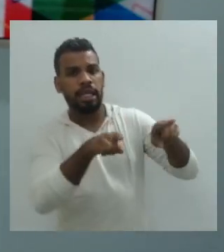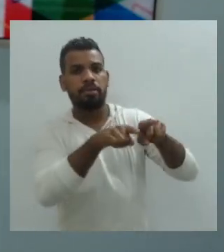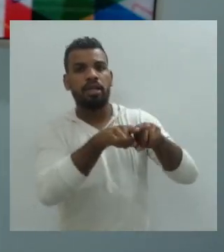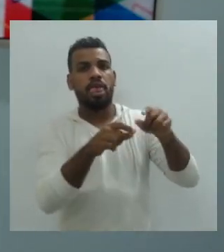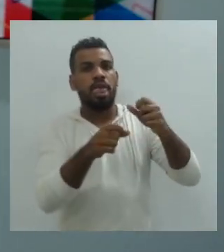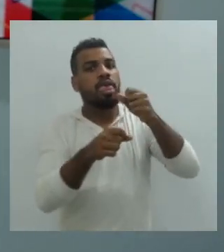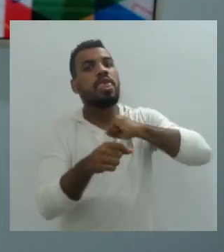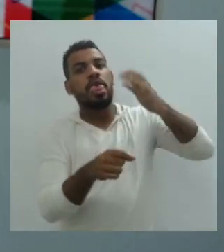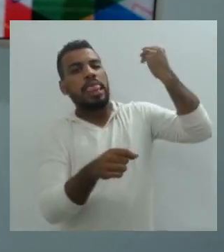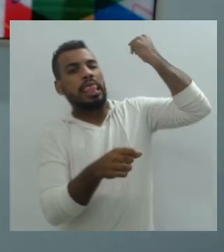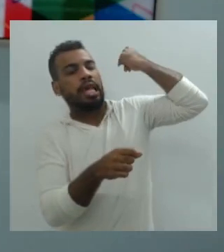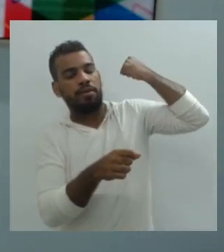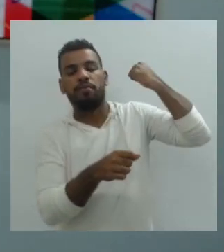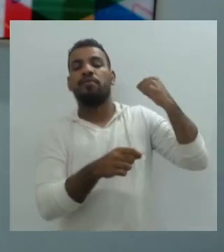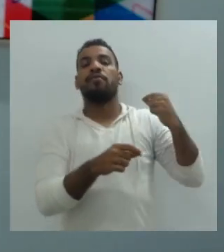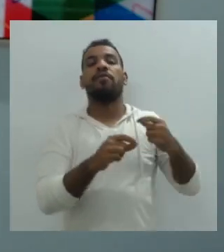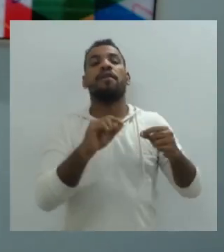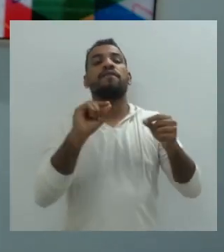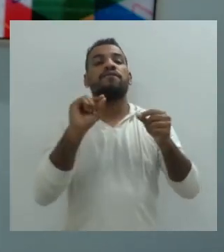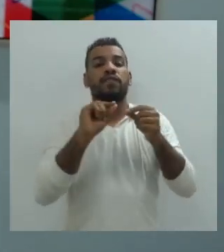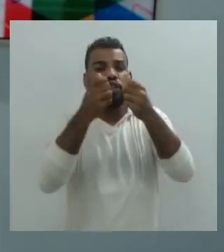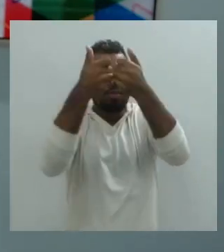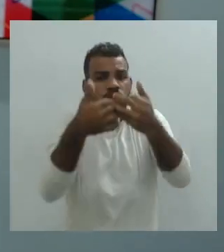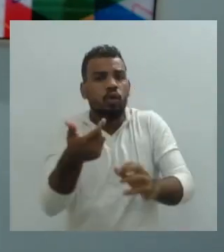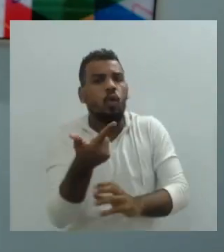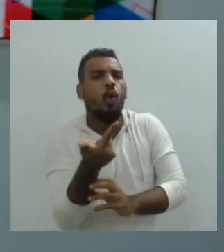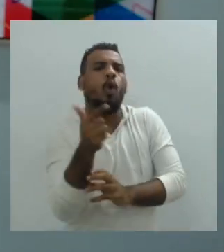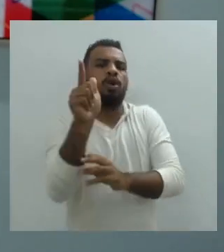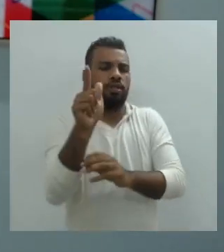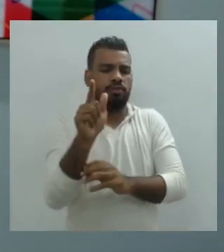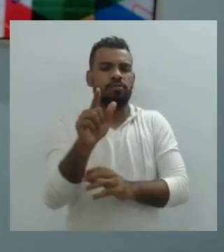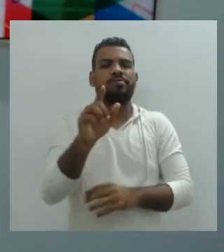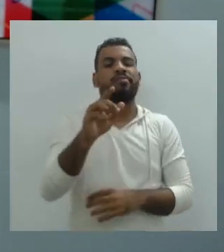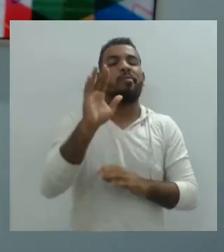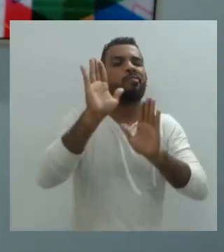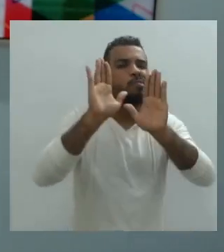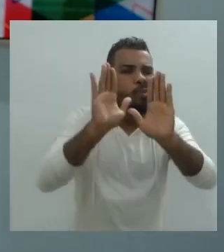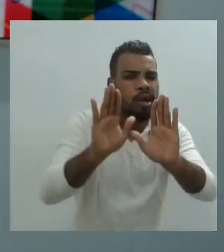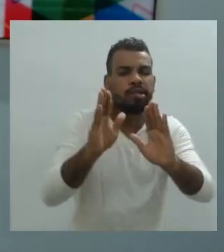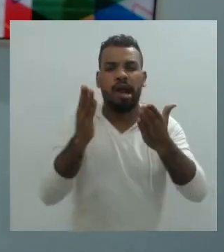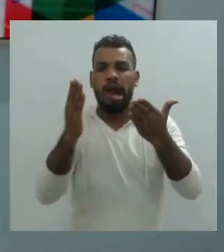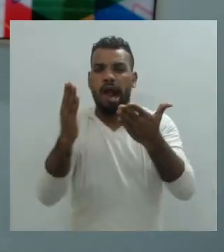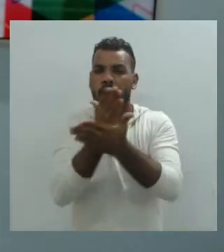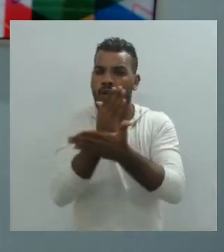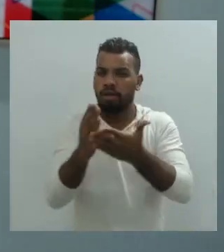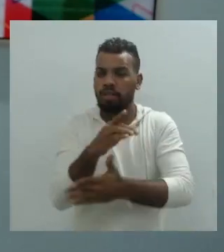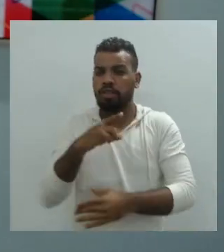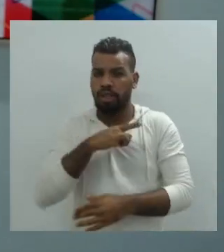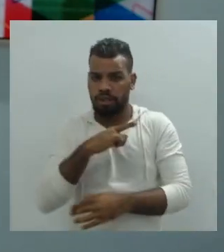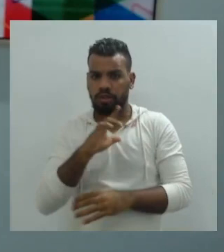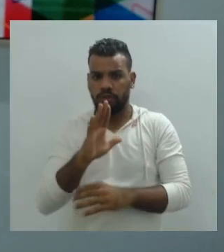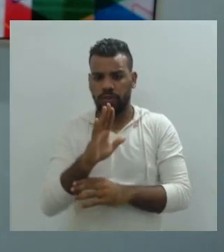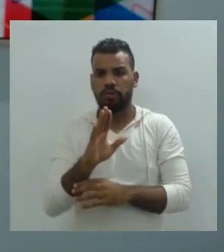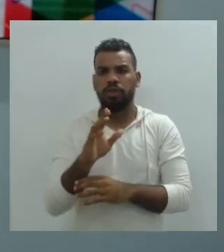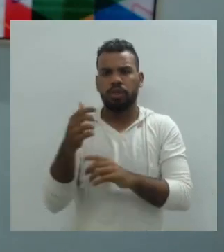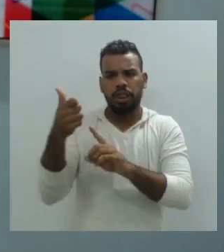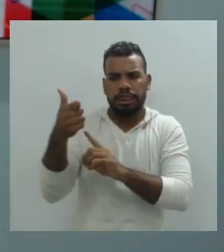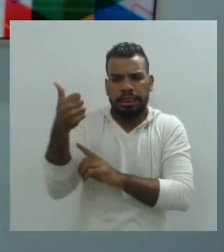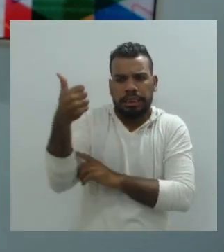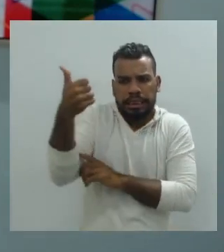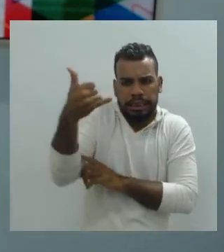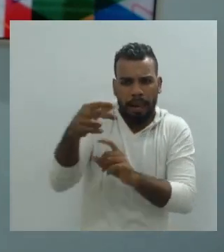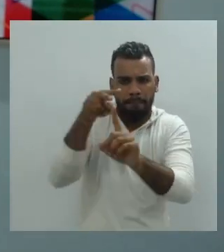antigas formularam outras explicações, sendo que algumas chegam a ter ponto de